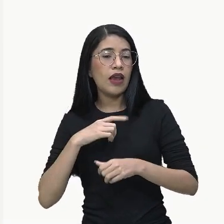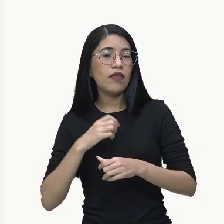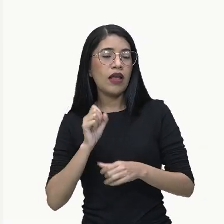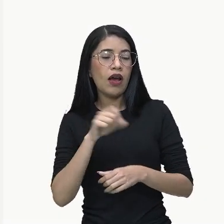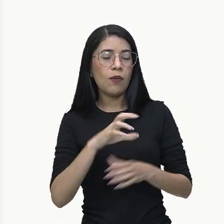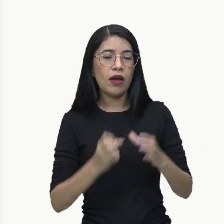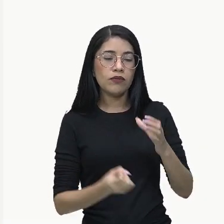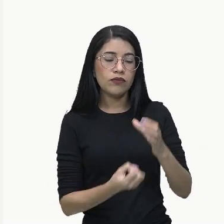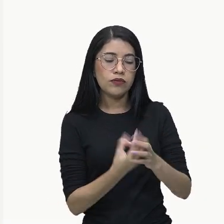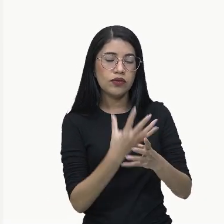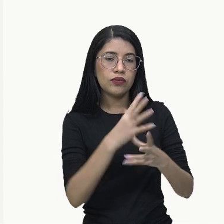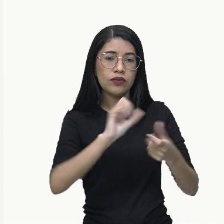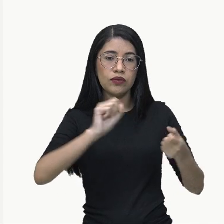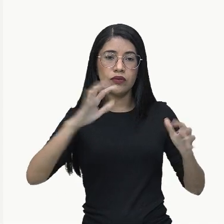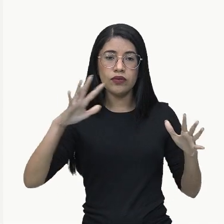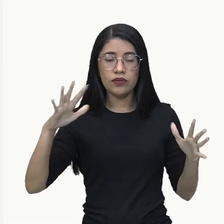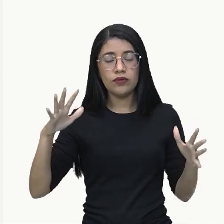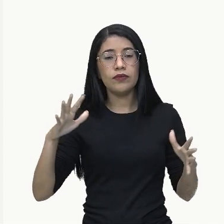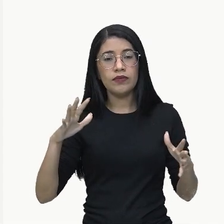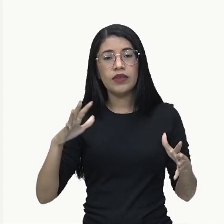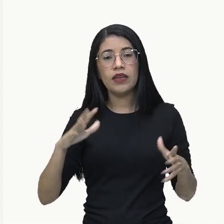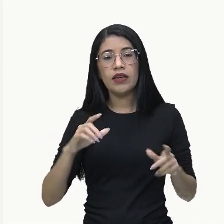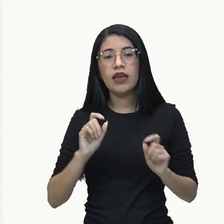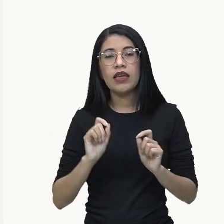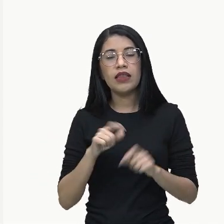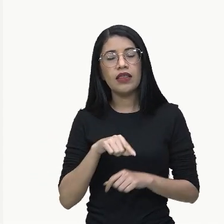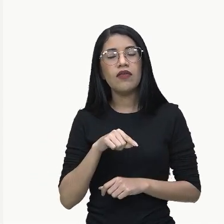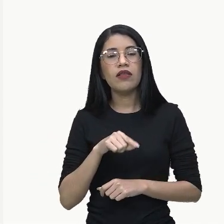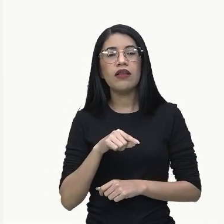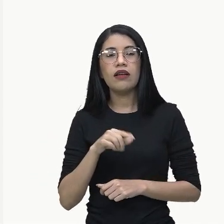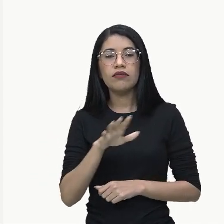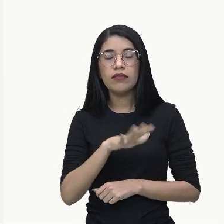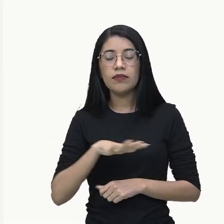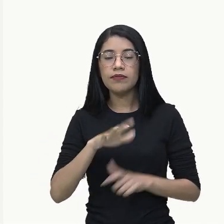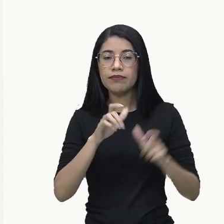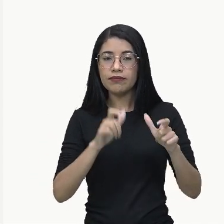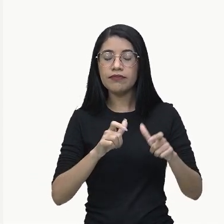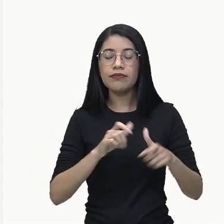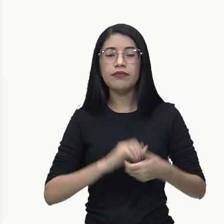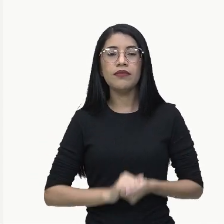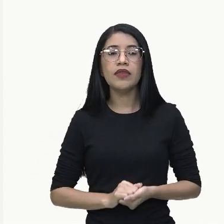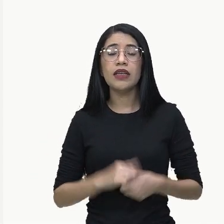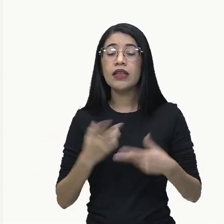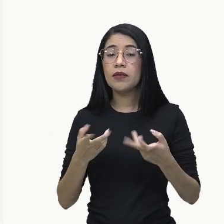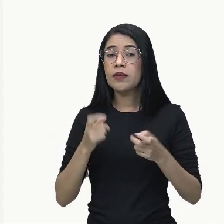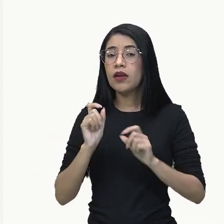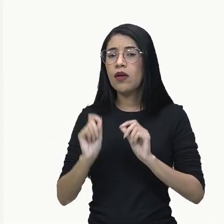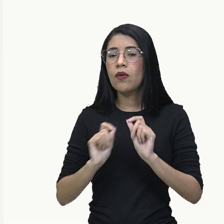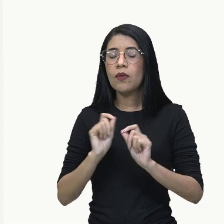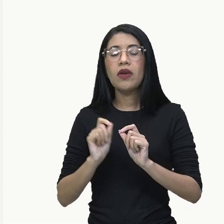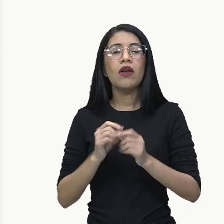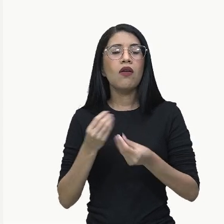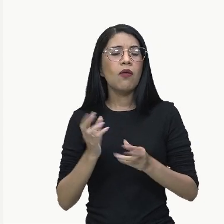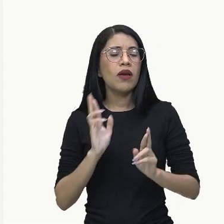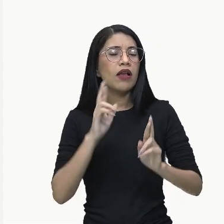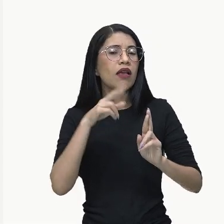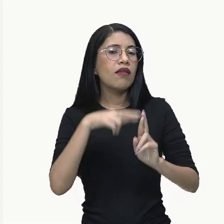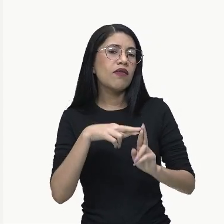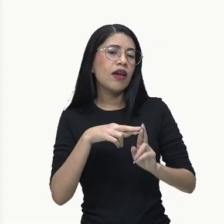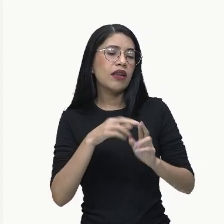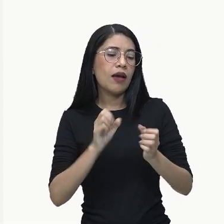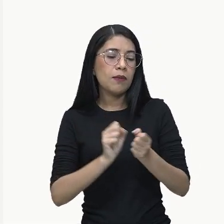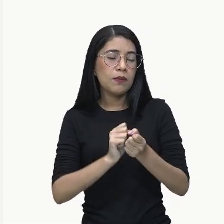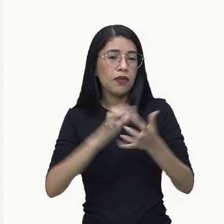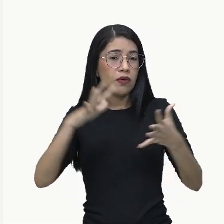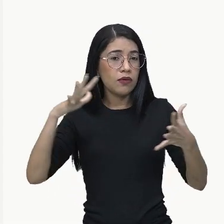por fim a guerra com a explosão exatamente da bomba nuclear certo e observem como ele se refere à explosão a momento